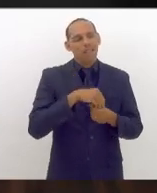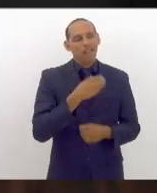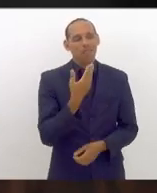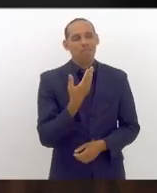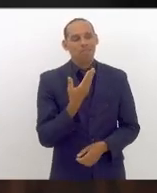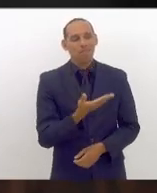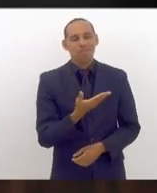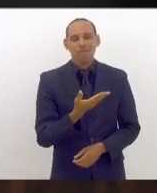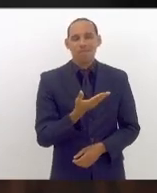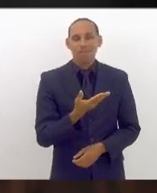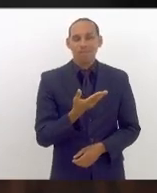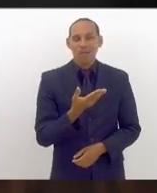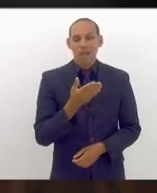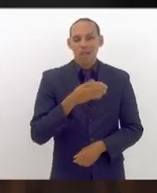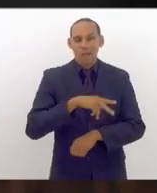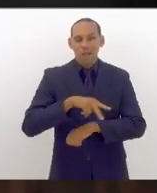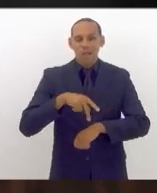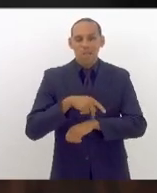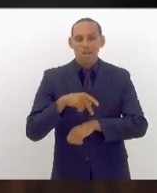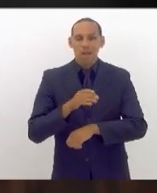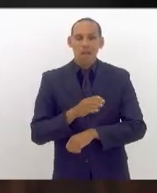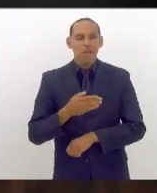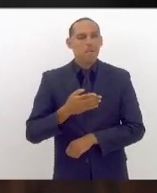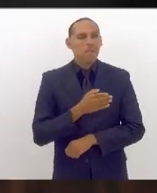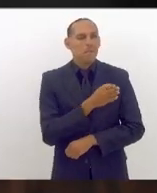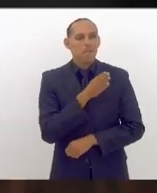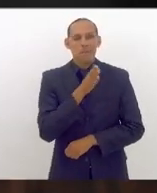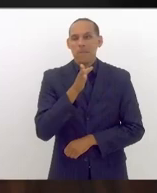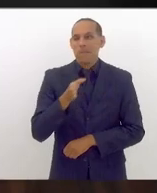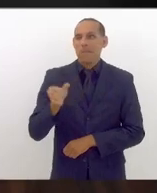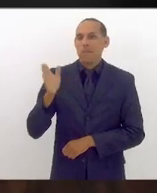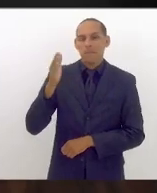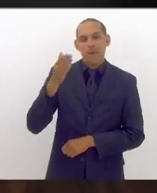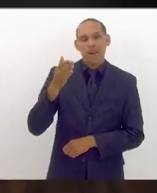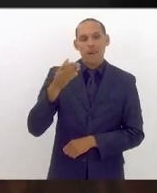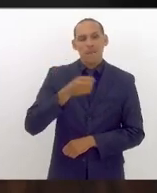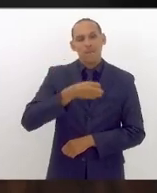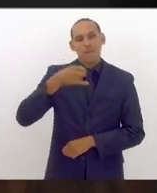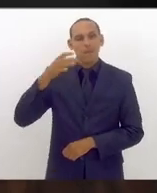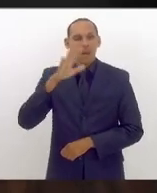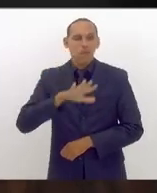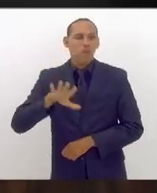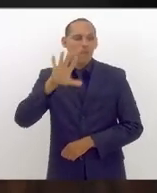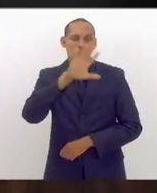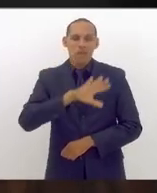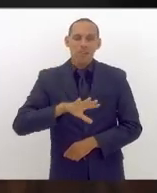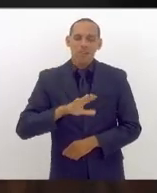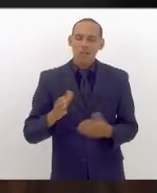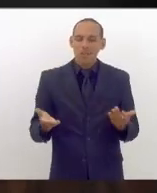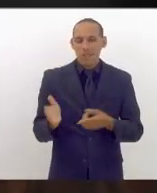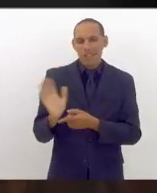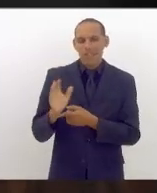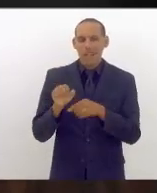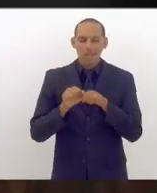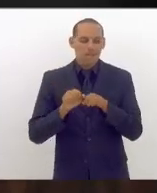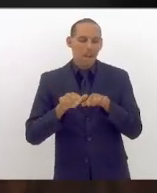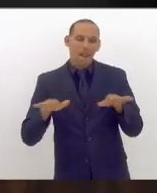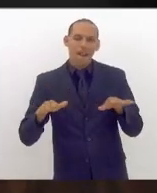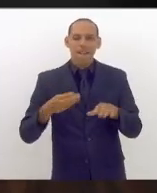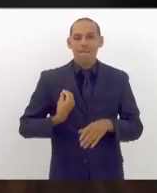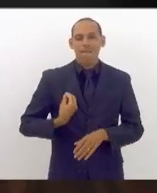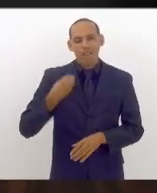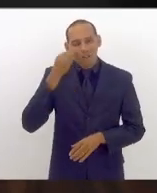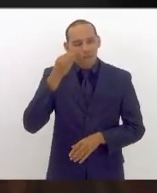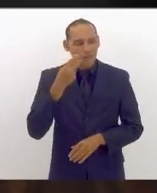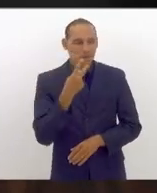todo e que hoje de forma muito inteligente passa através do cinema toda sua experiência de vida